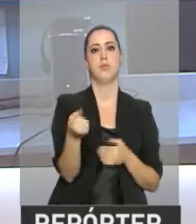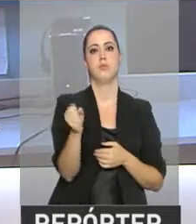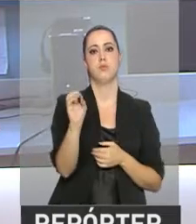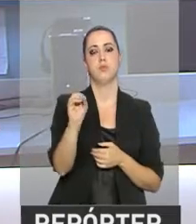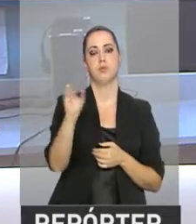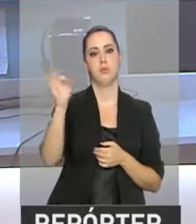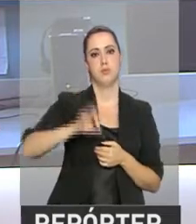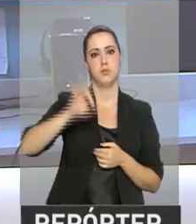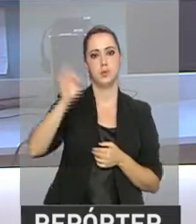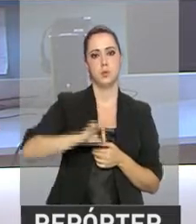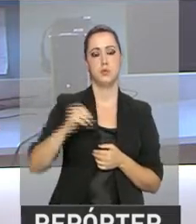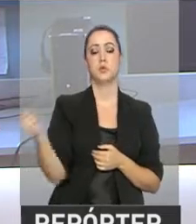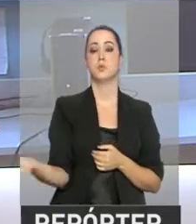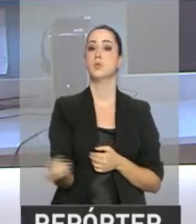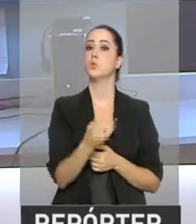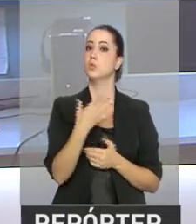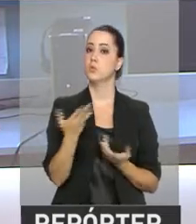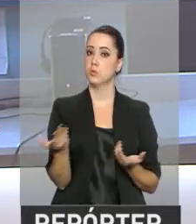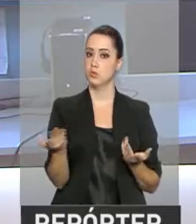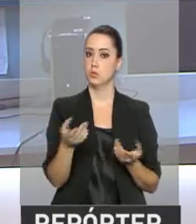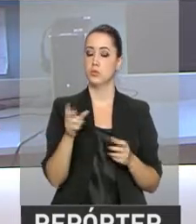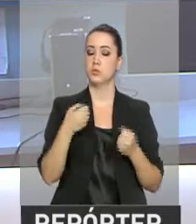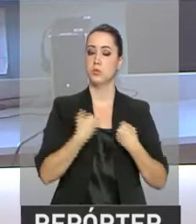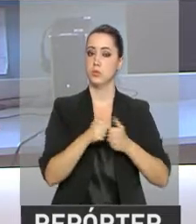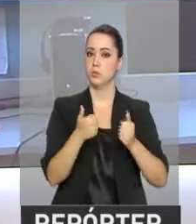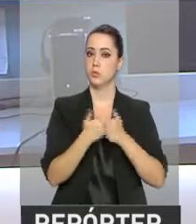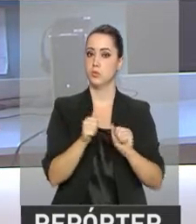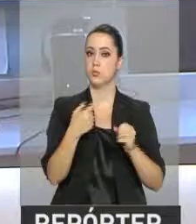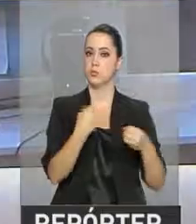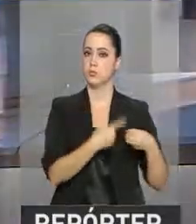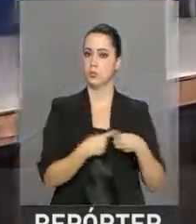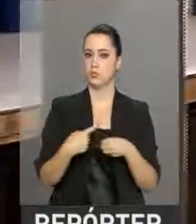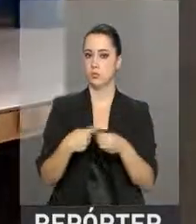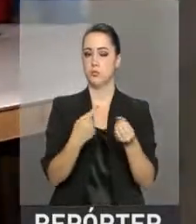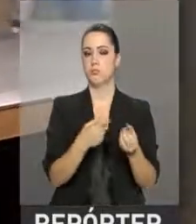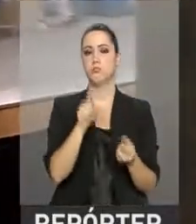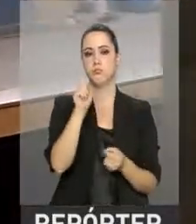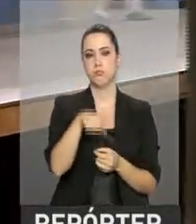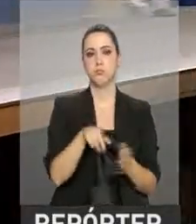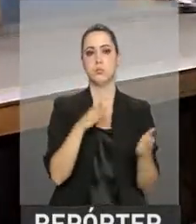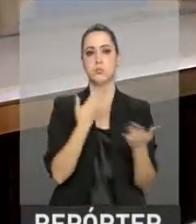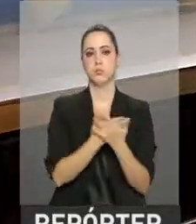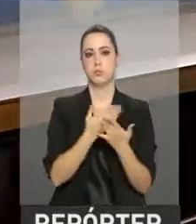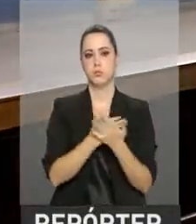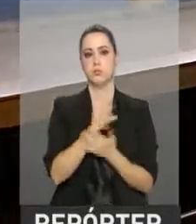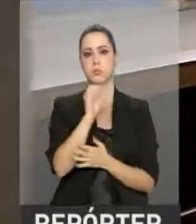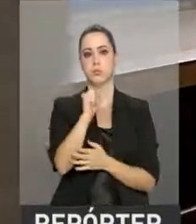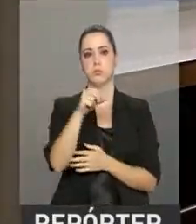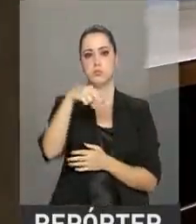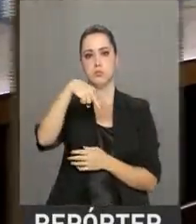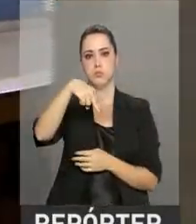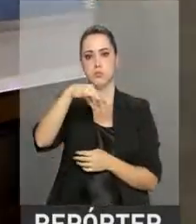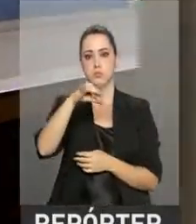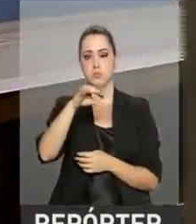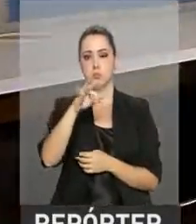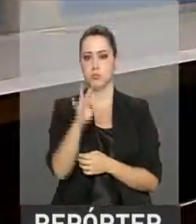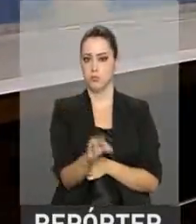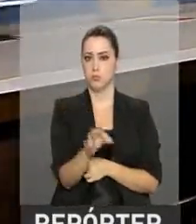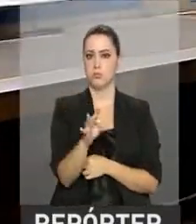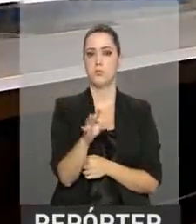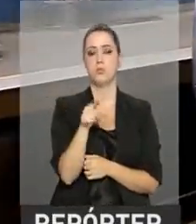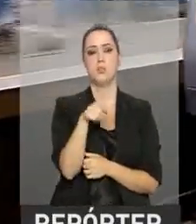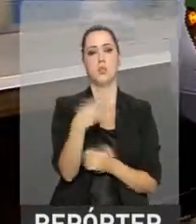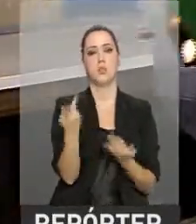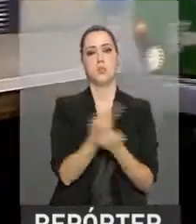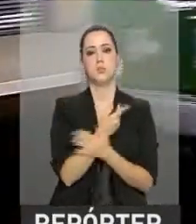para modernizar o transporte urbano nas grandes cidades a conclusão é de um estudo da confederação nacional dos transportes cnt